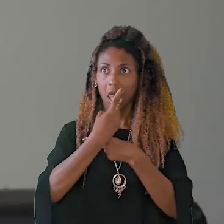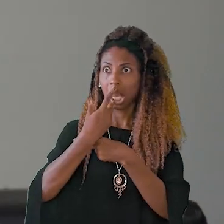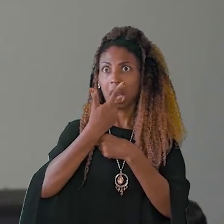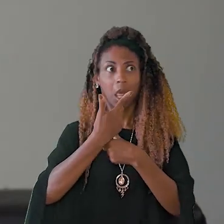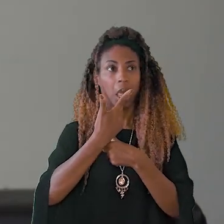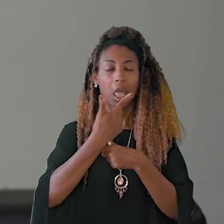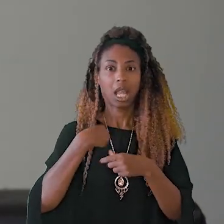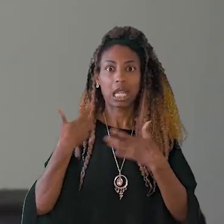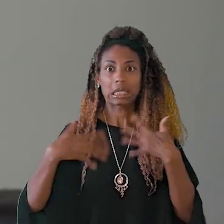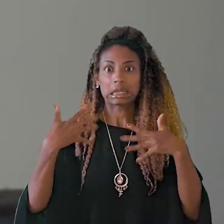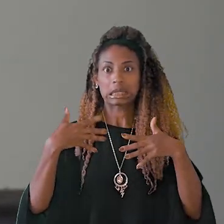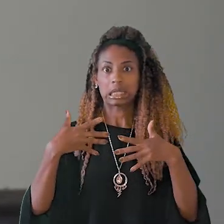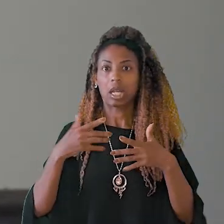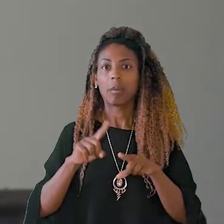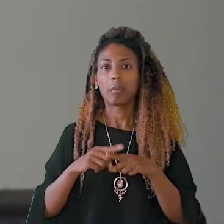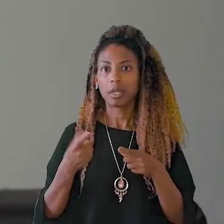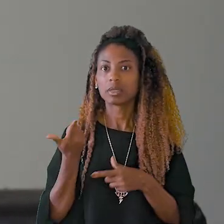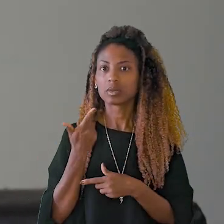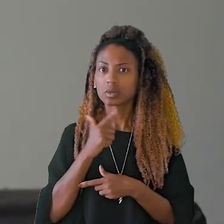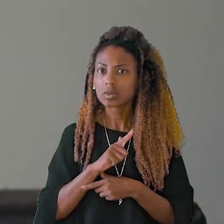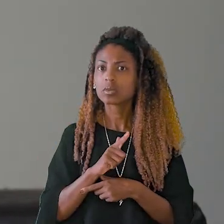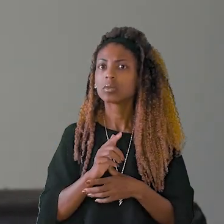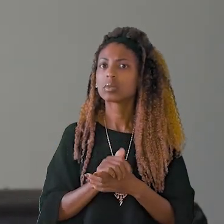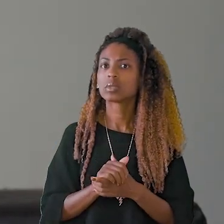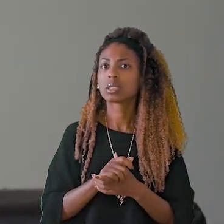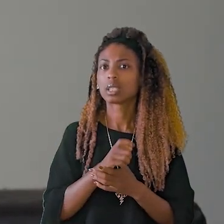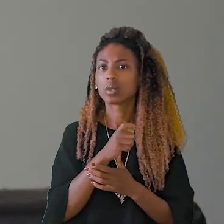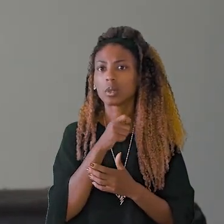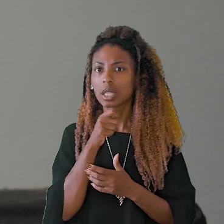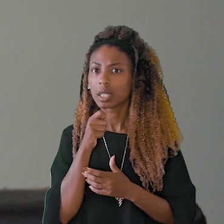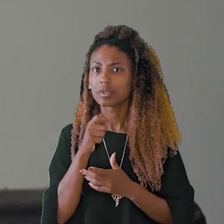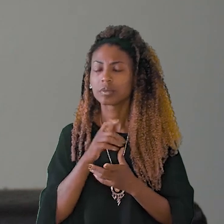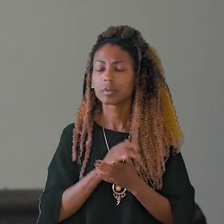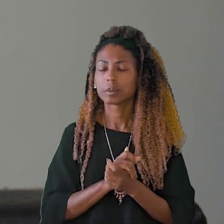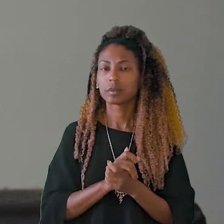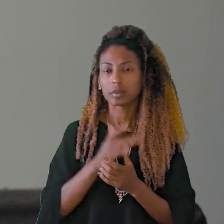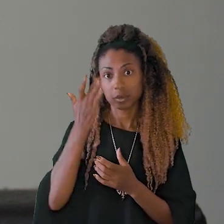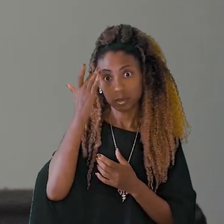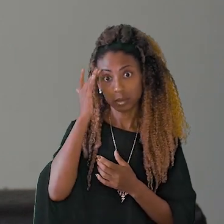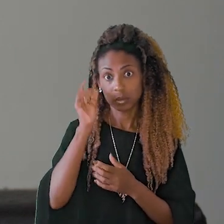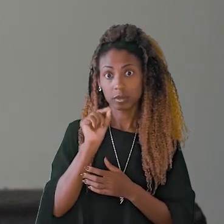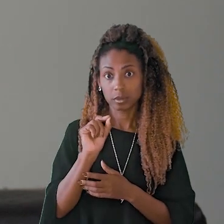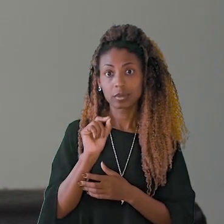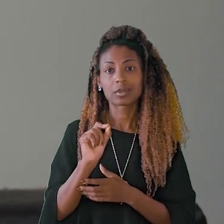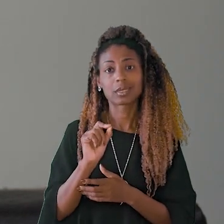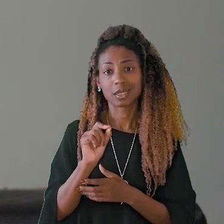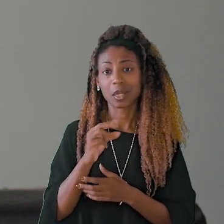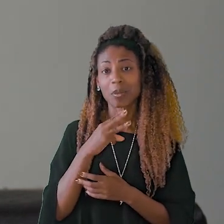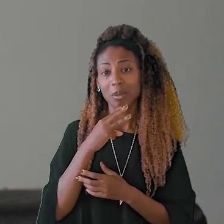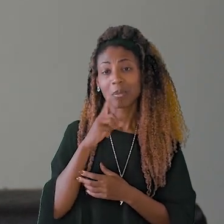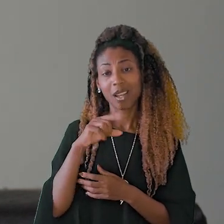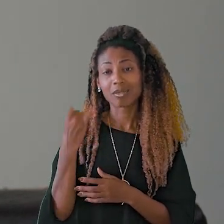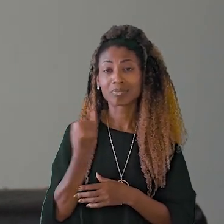coisa. Ela falou, meu Deus do céu. Mas ela foi, conseguiu fazer essa entrevista. Então, eu acho que manhã tem uma grande